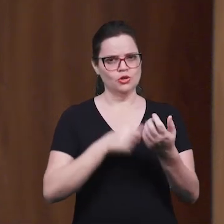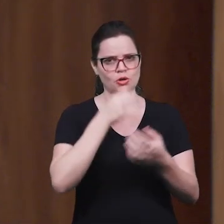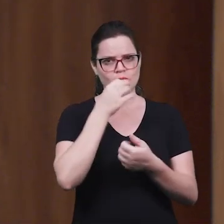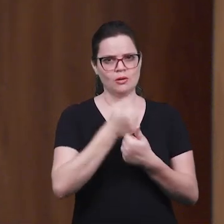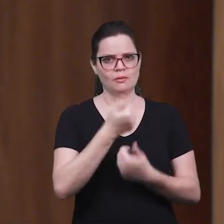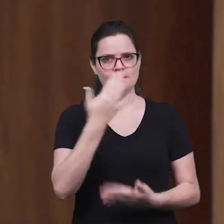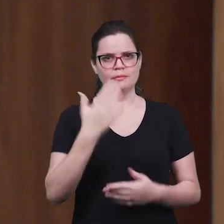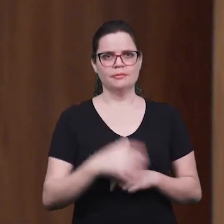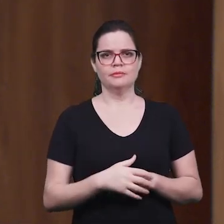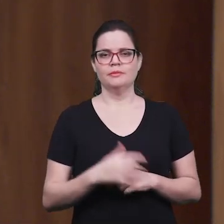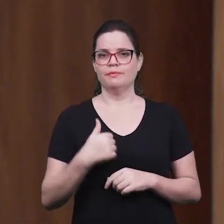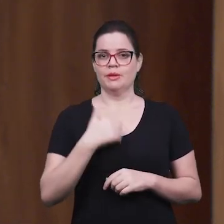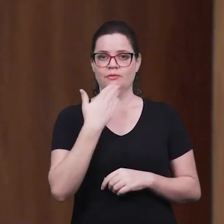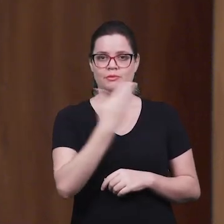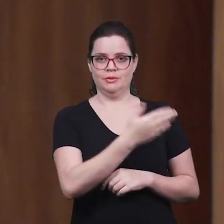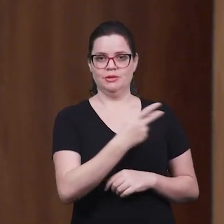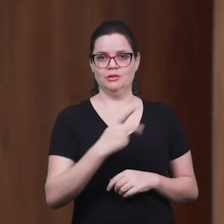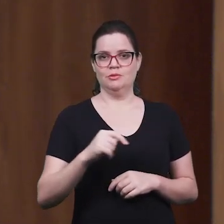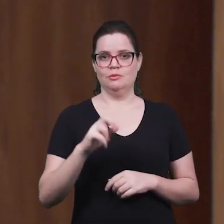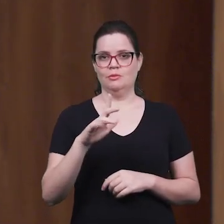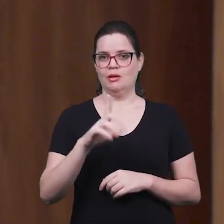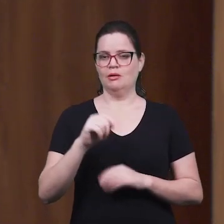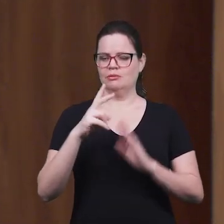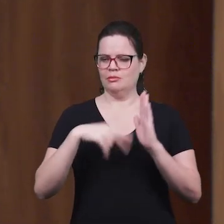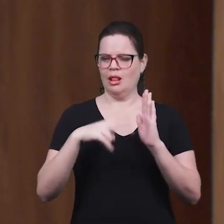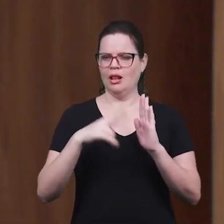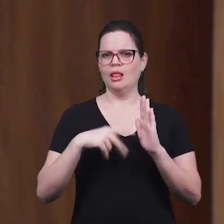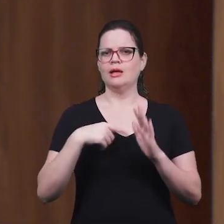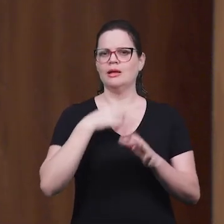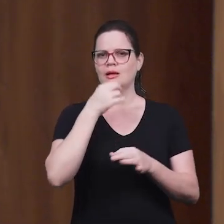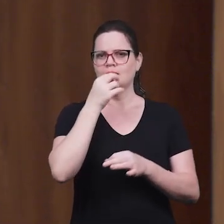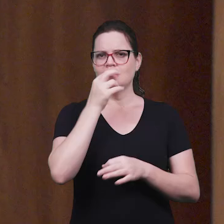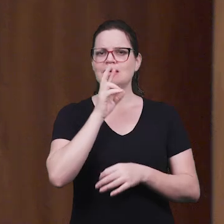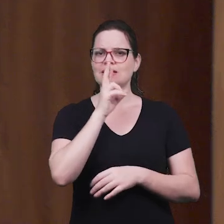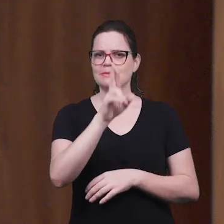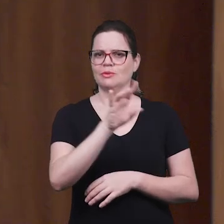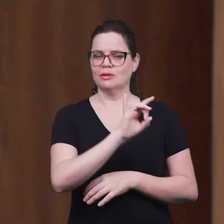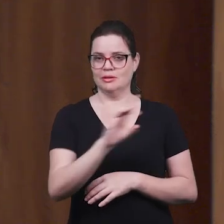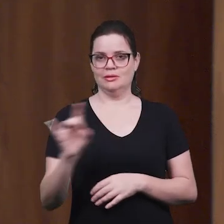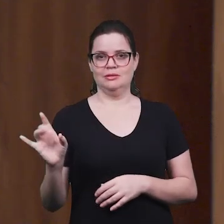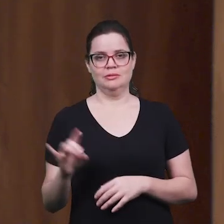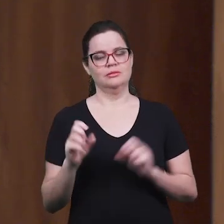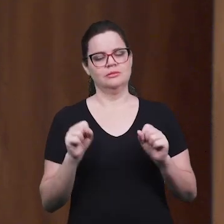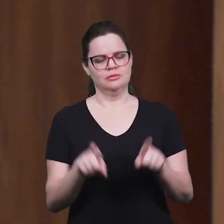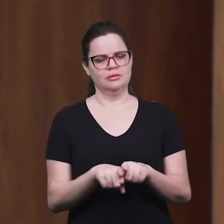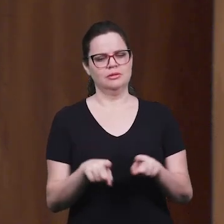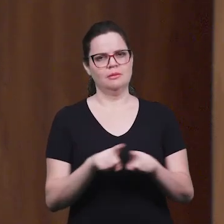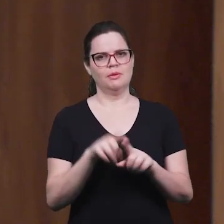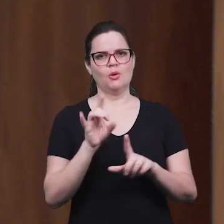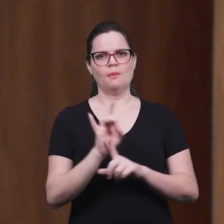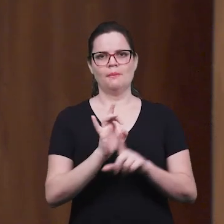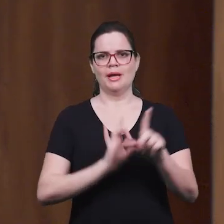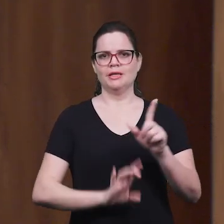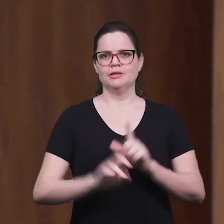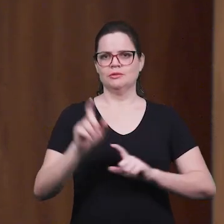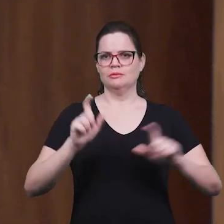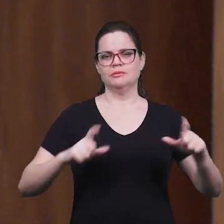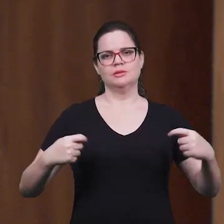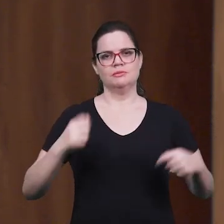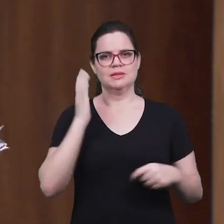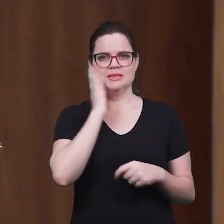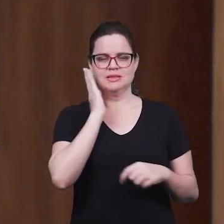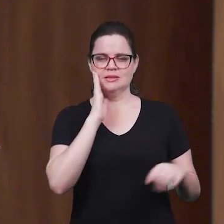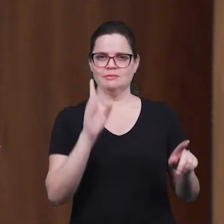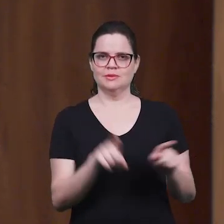seu comentário que eu vou pedir o Paulo para dar uma olhadinha lá e te responder. E compartilhe com aquelas pessoas